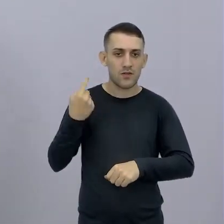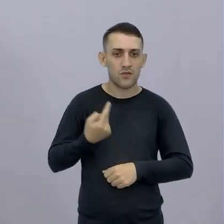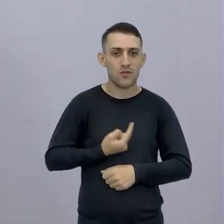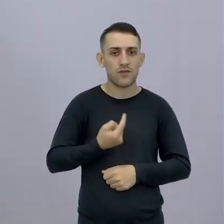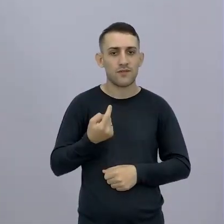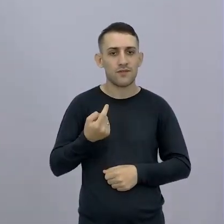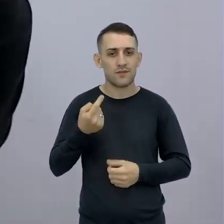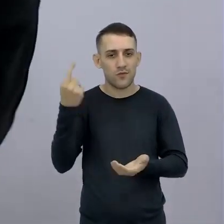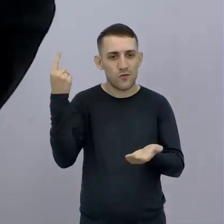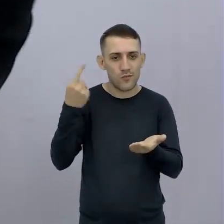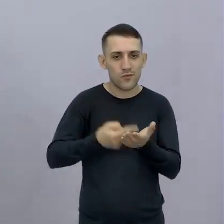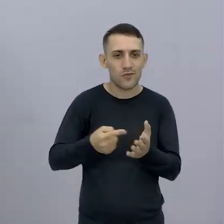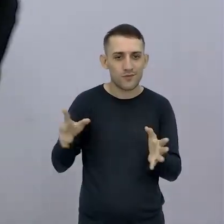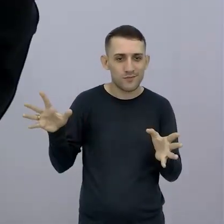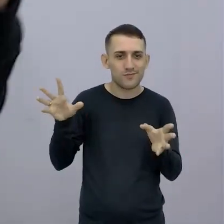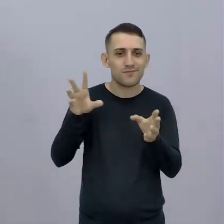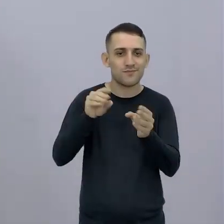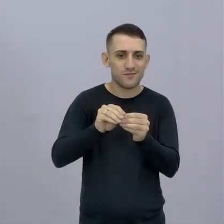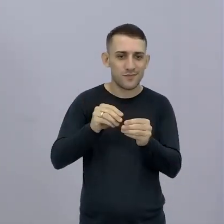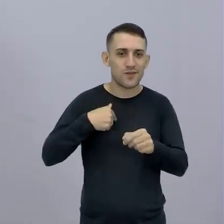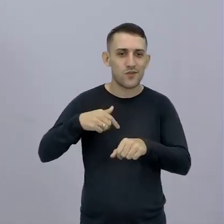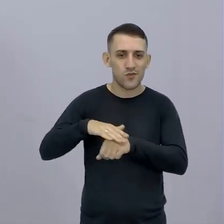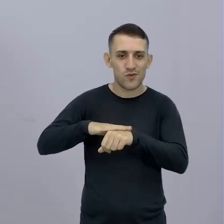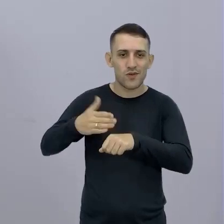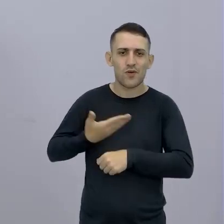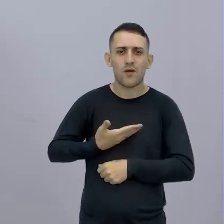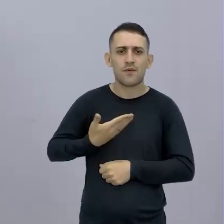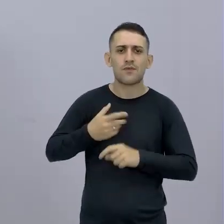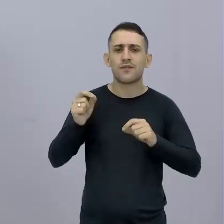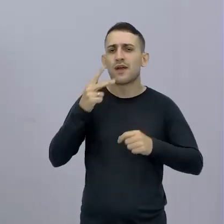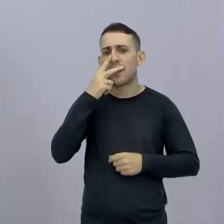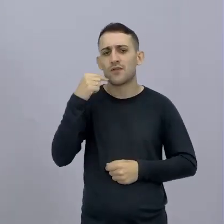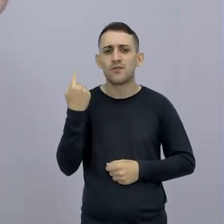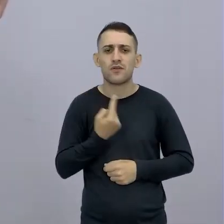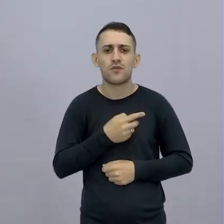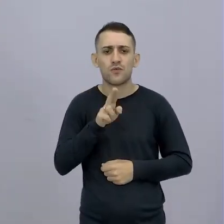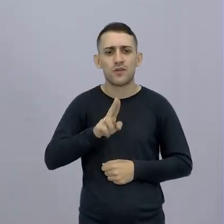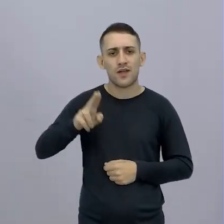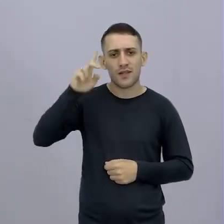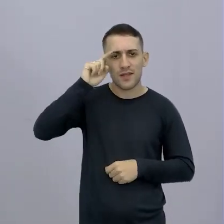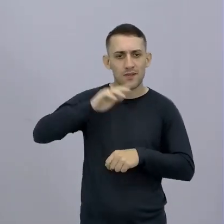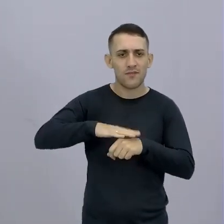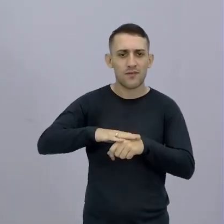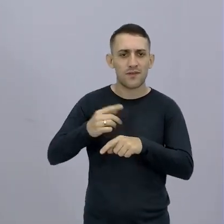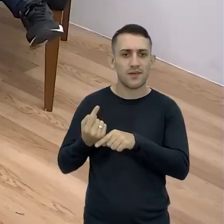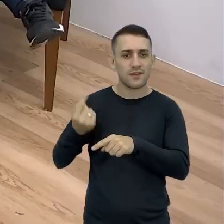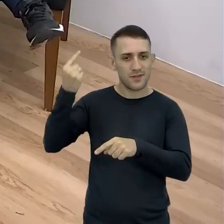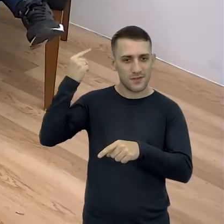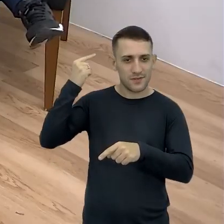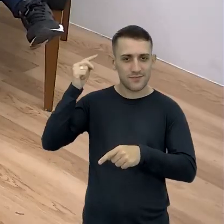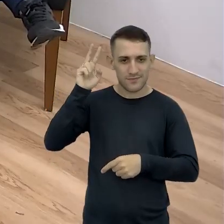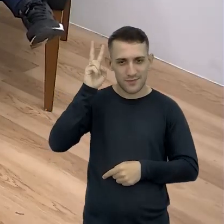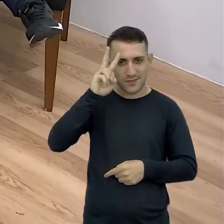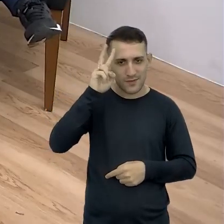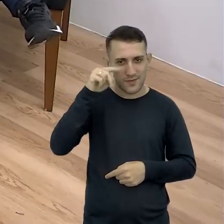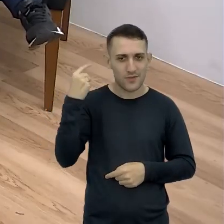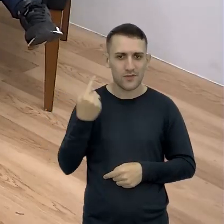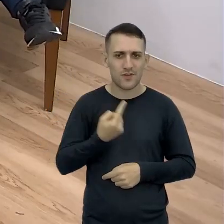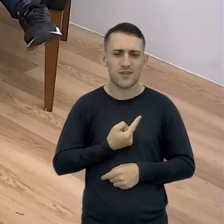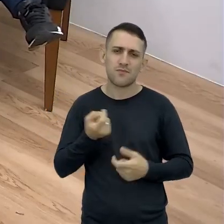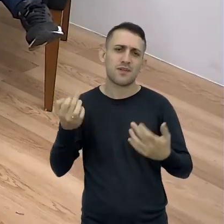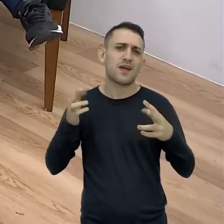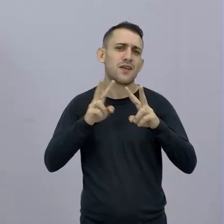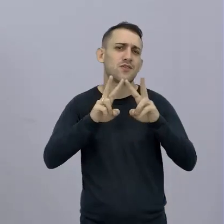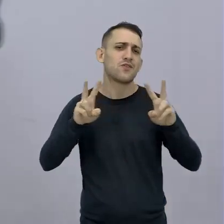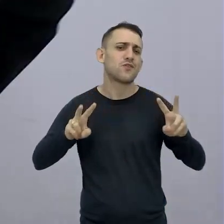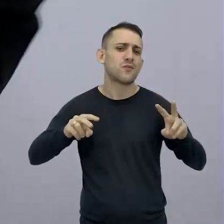sistematização Eu conversei com os meus colegas Amigos aqui Eu falei, ó O que vocês acham da gente usar a ideia Do que eu fiz outro dia Do mapa mental, não foi isso? Justo Aí a gente falou, não Vamos falar de